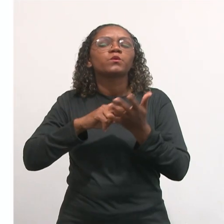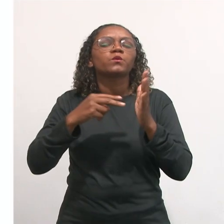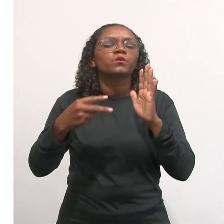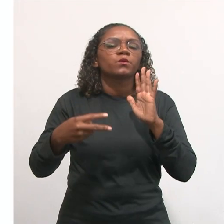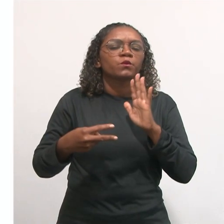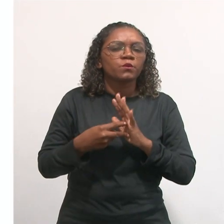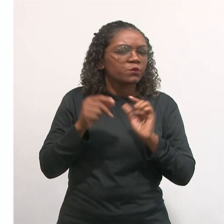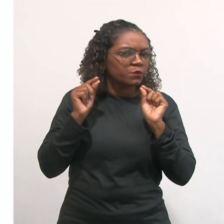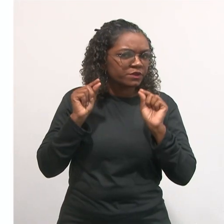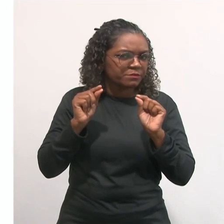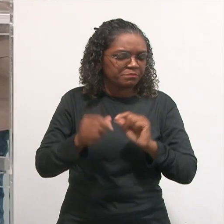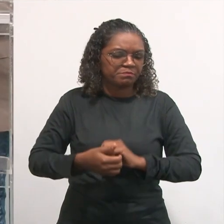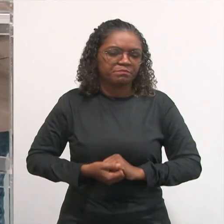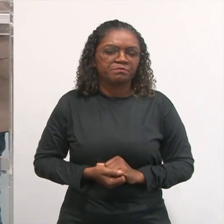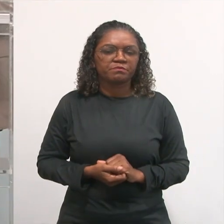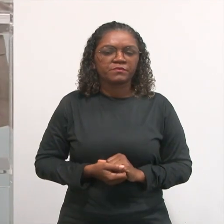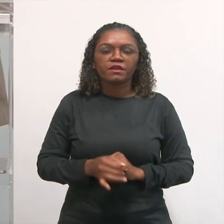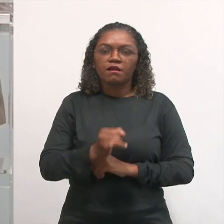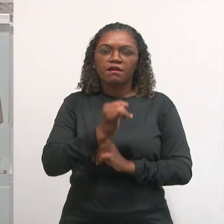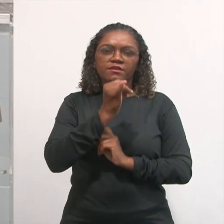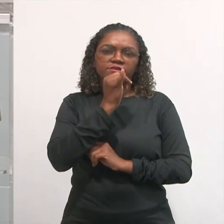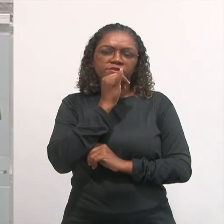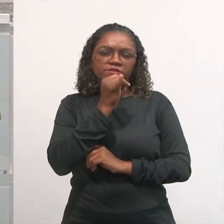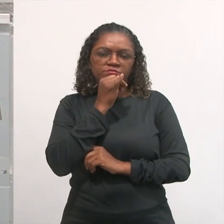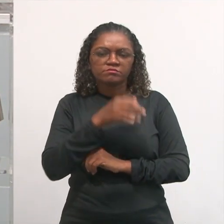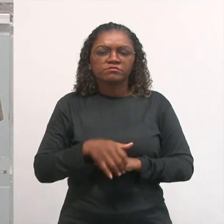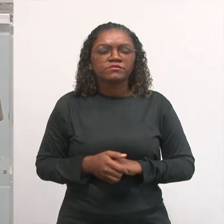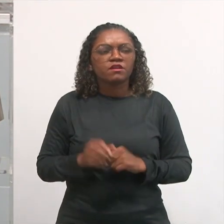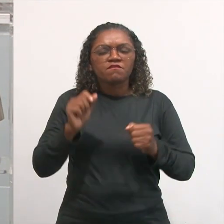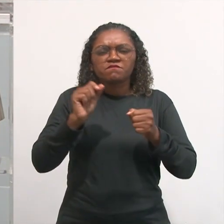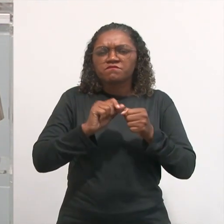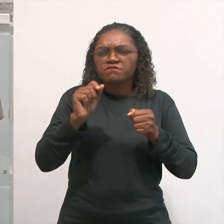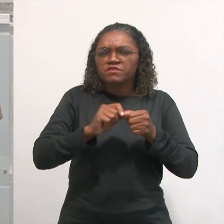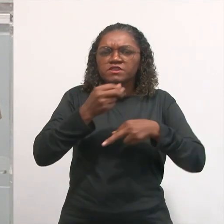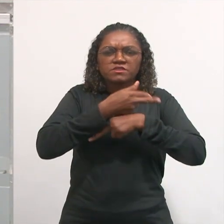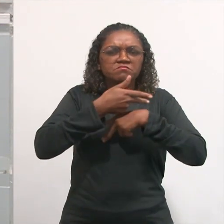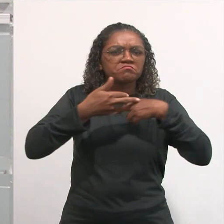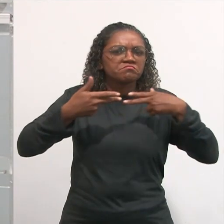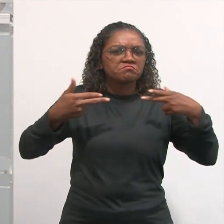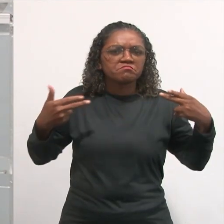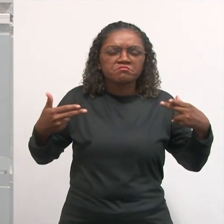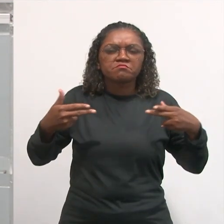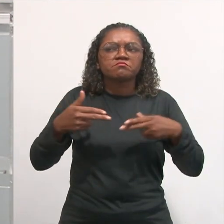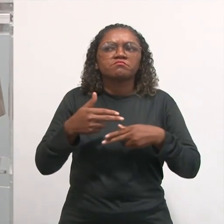que eu vou fazer alguma